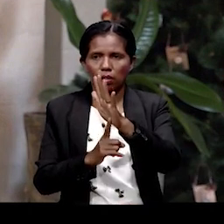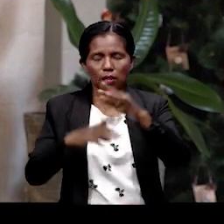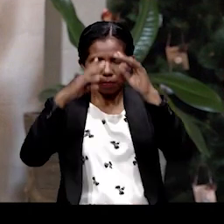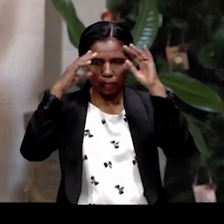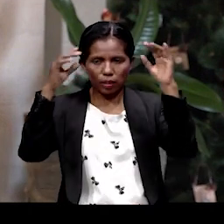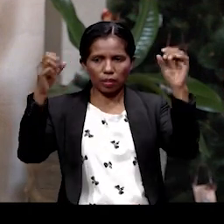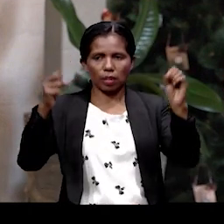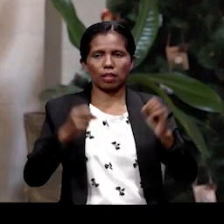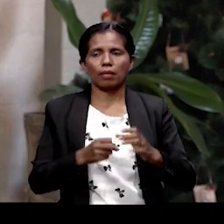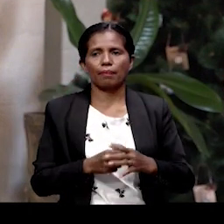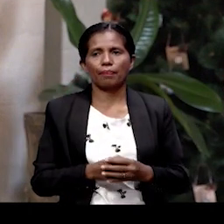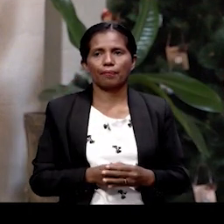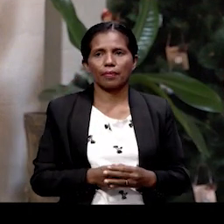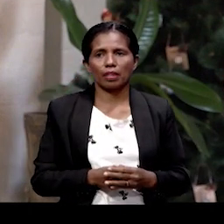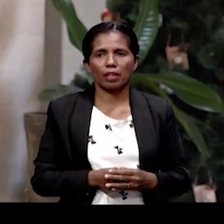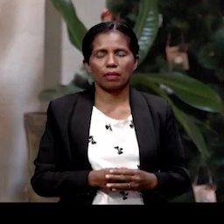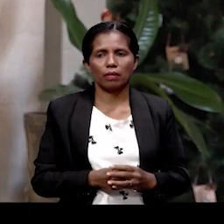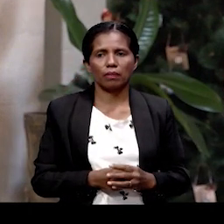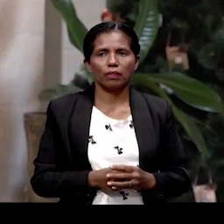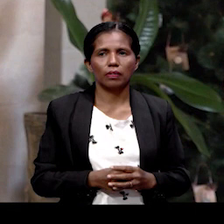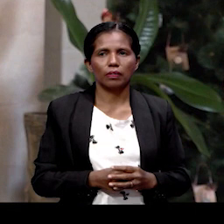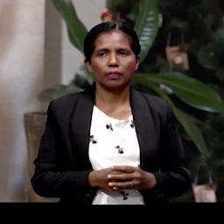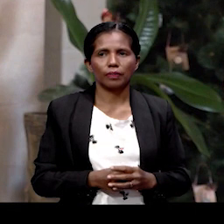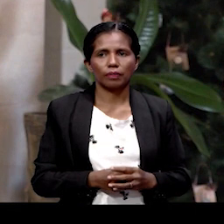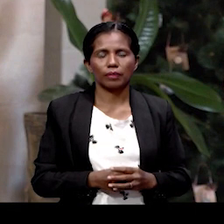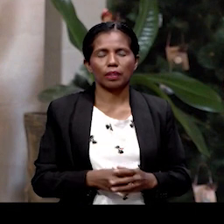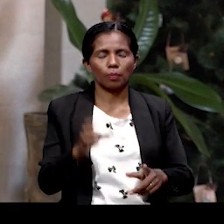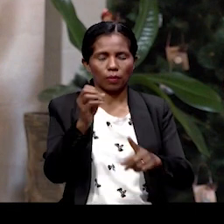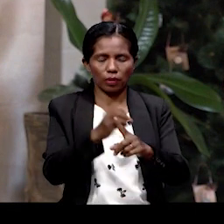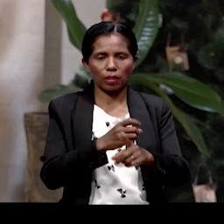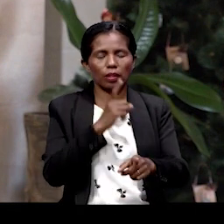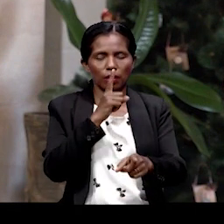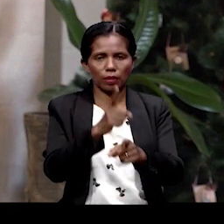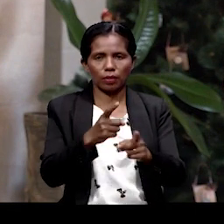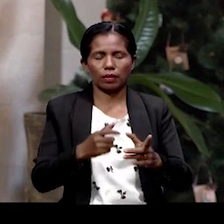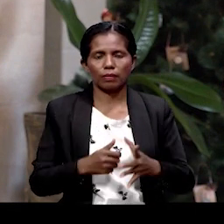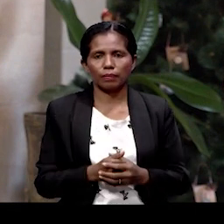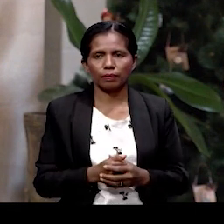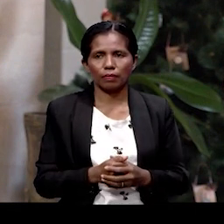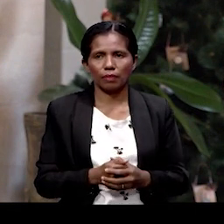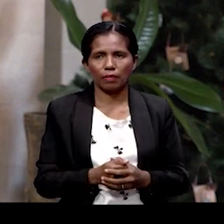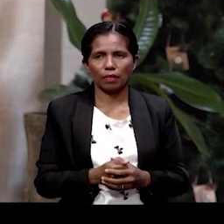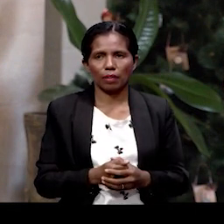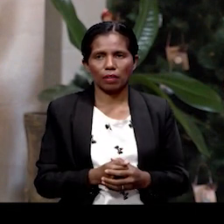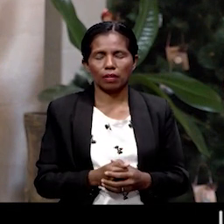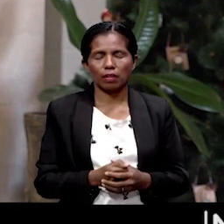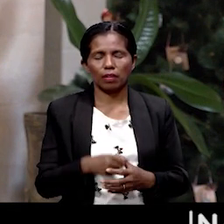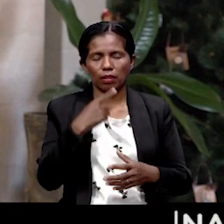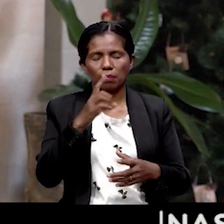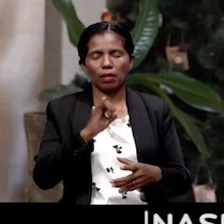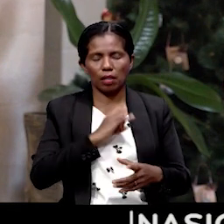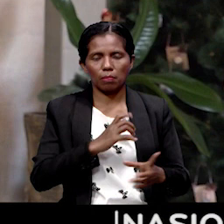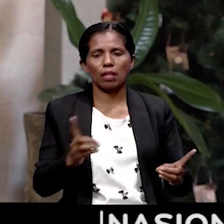presidente se ni oportunidade tebes ni aru ko ama suru